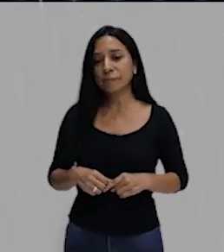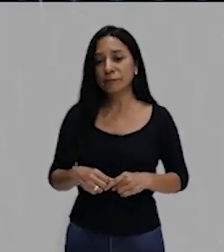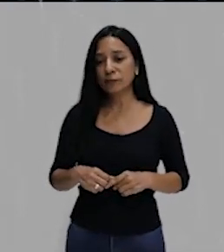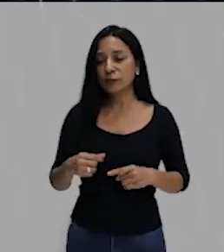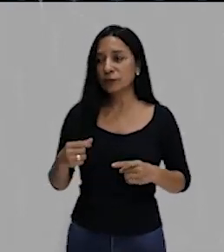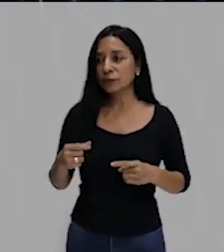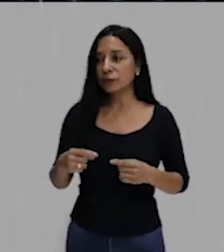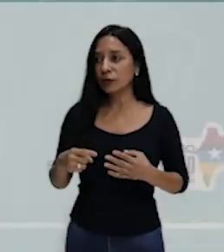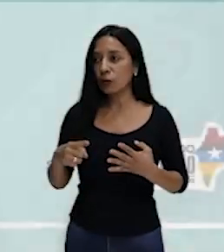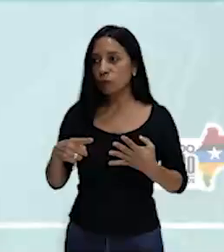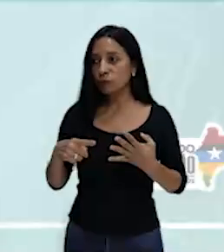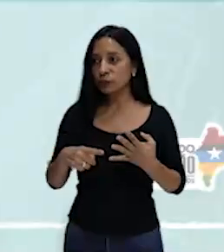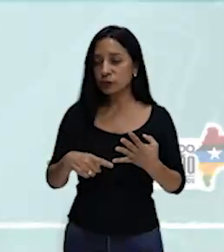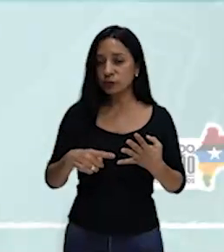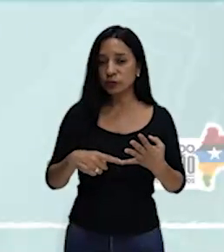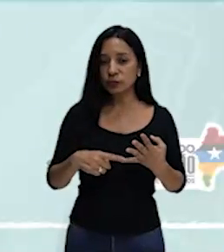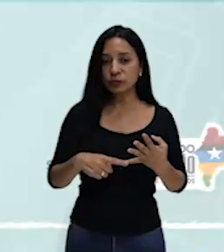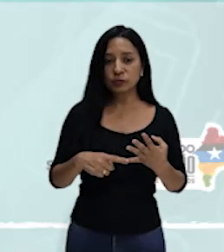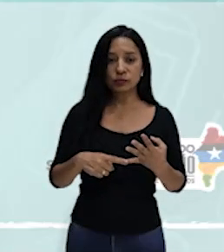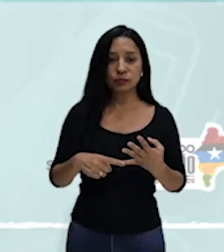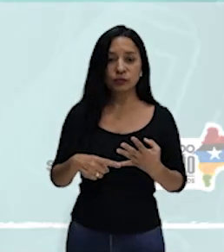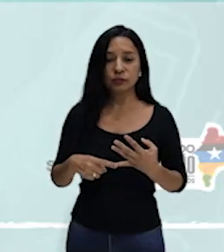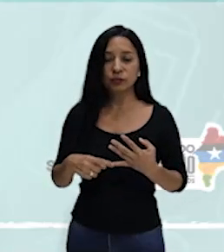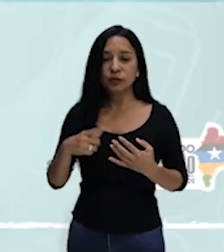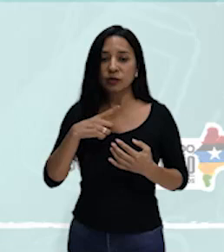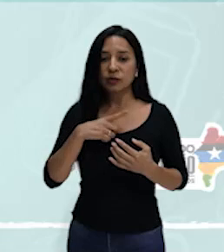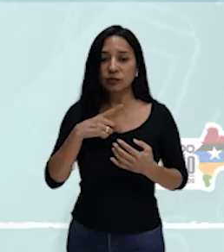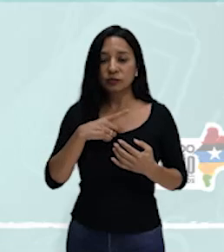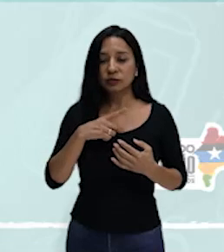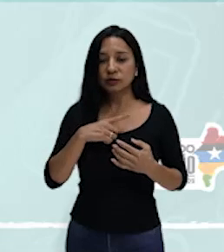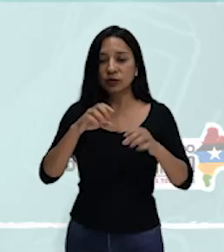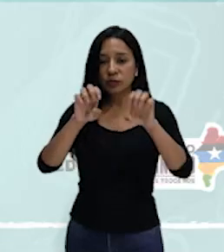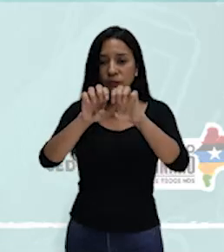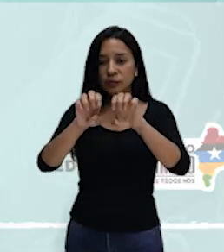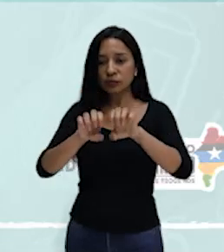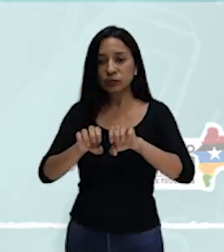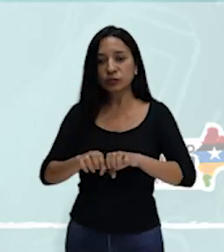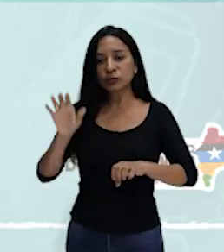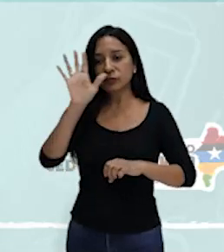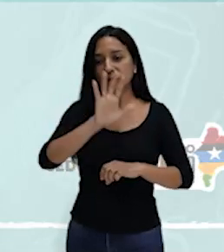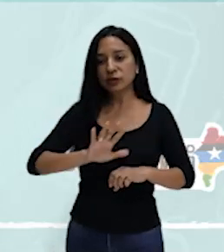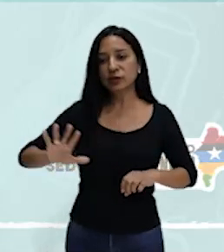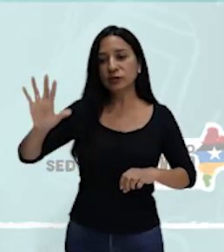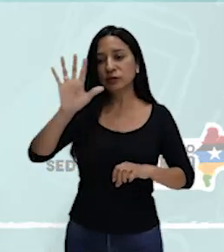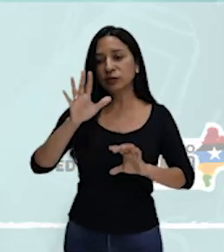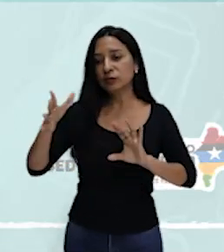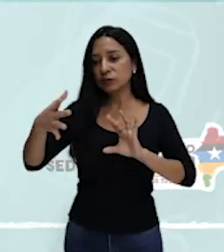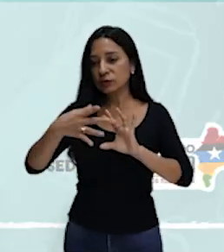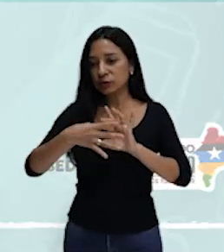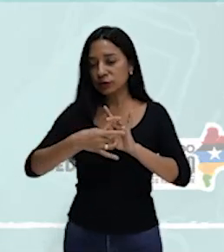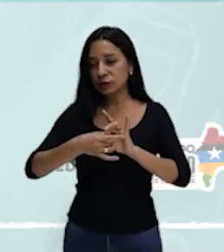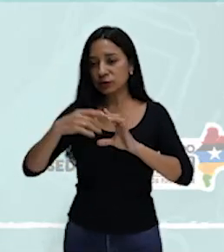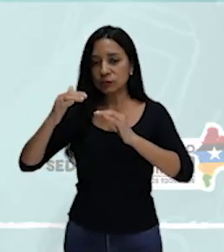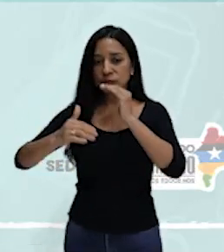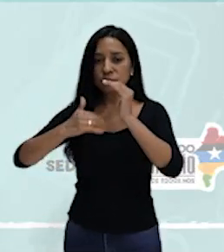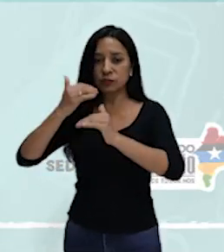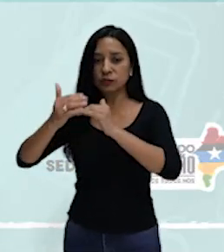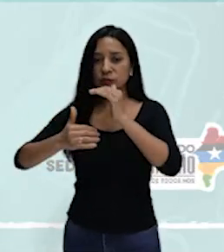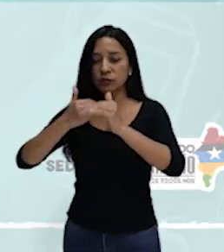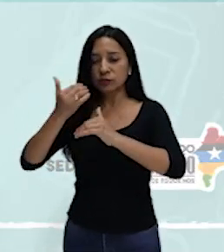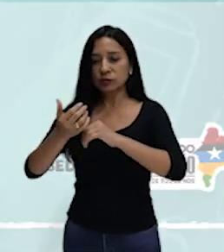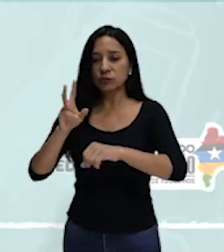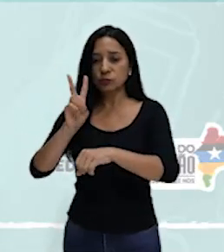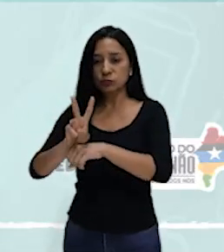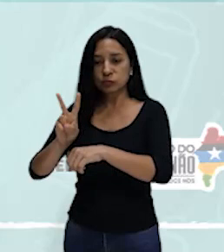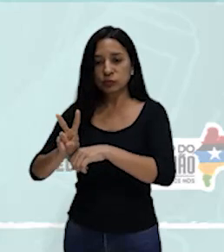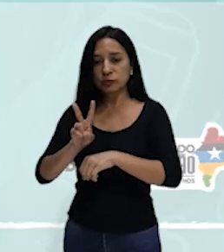falar. É o seguinte: gerar uma estrutura nacional para a integração de desenvolvimento e